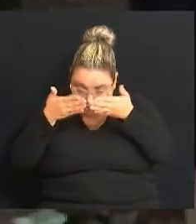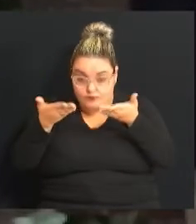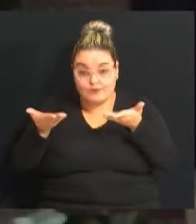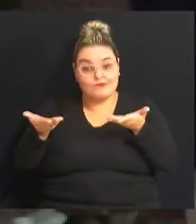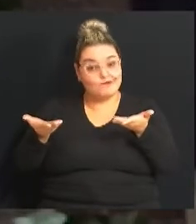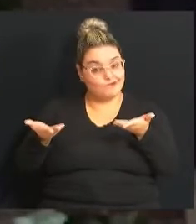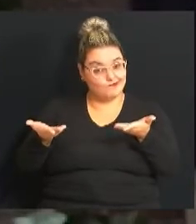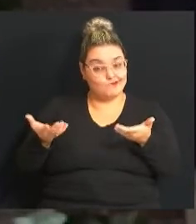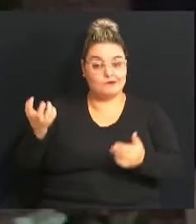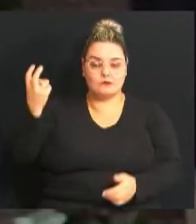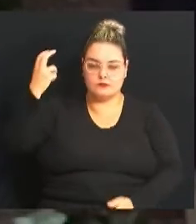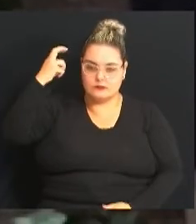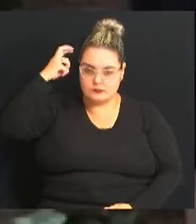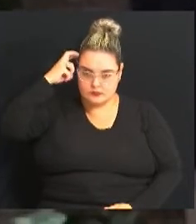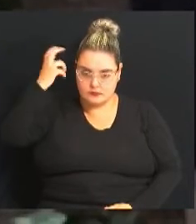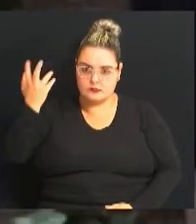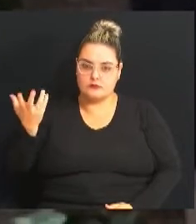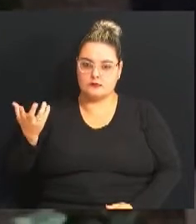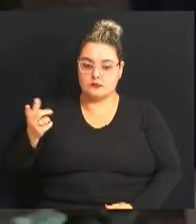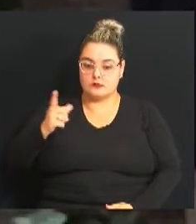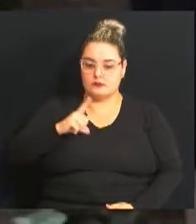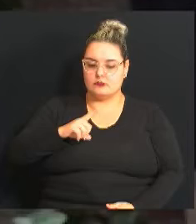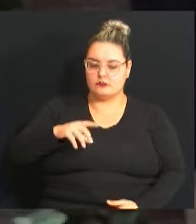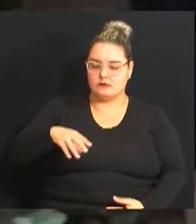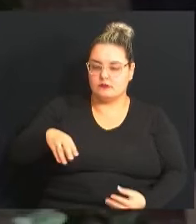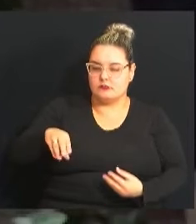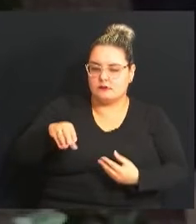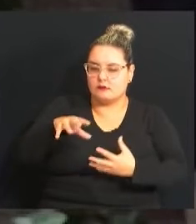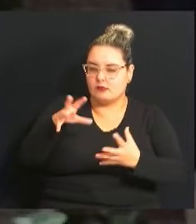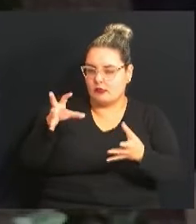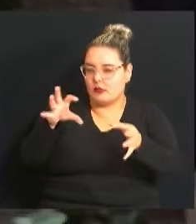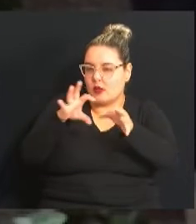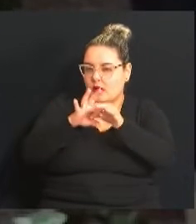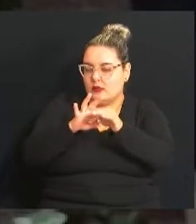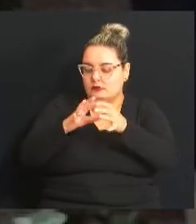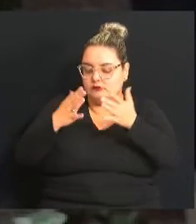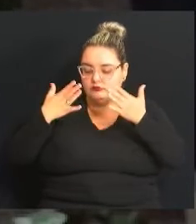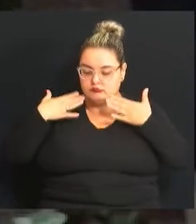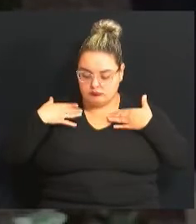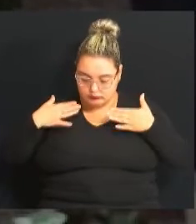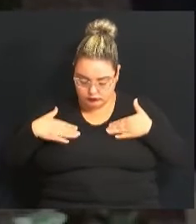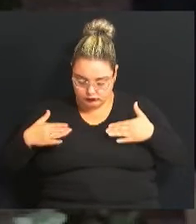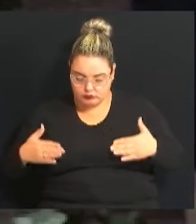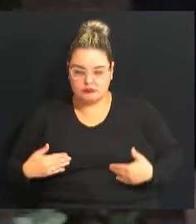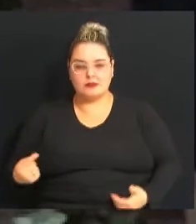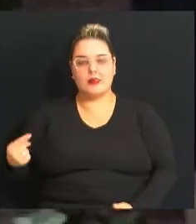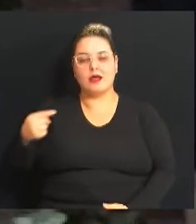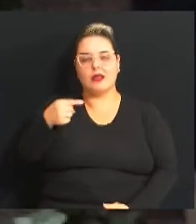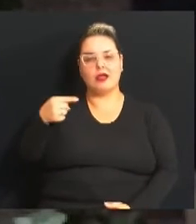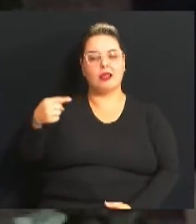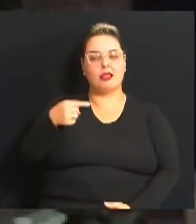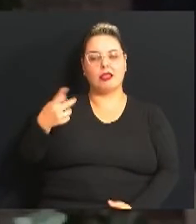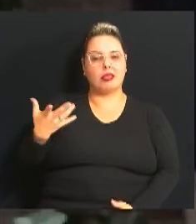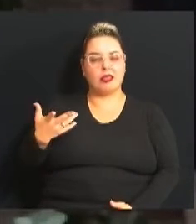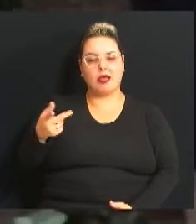a cultura tem associado que o corpo é algo negativo, é algo primitivo, é